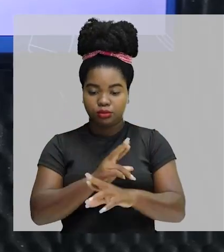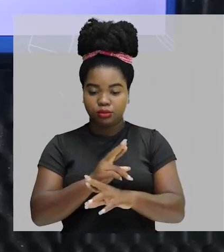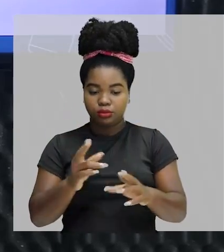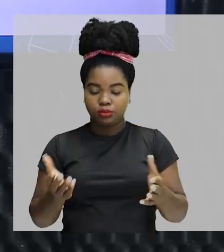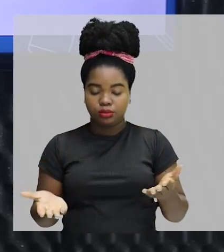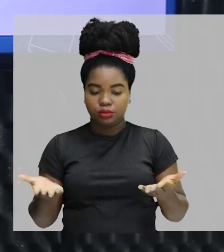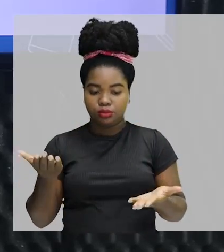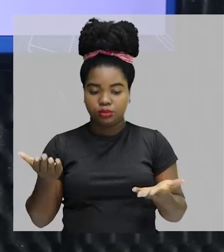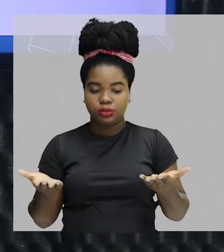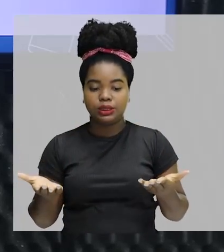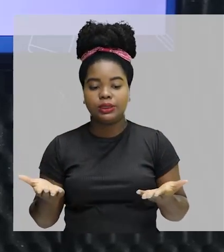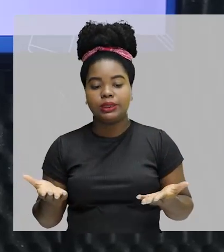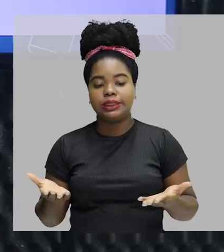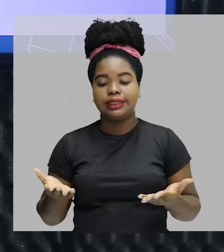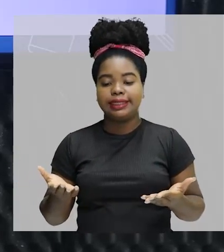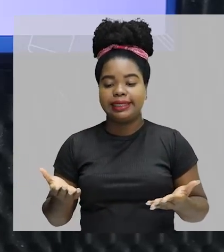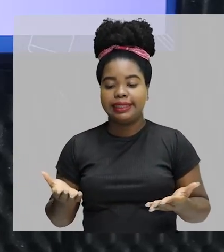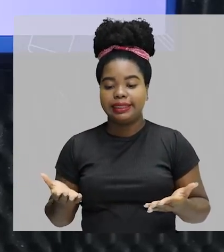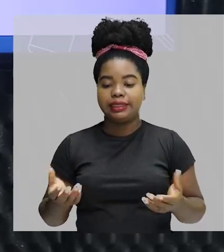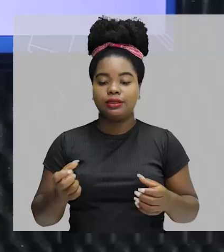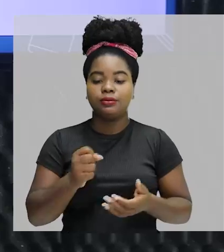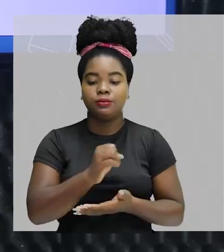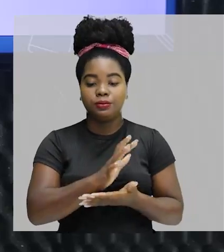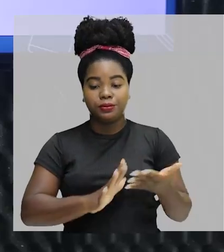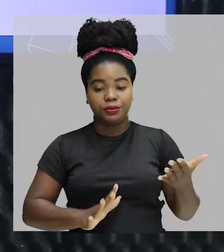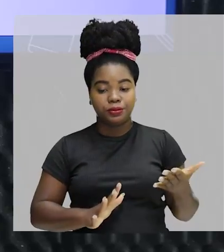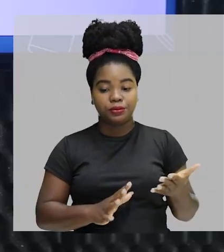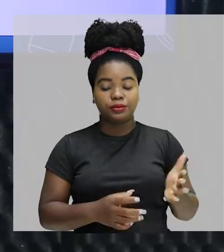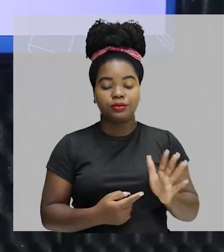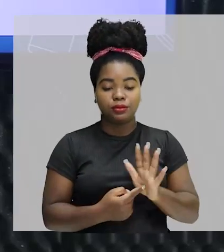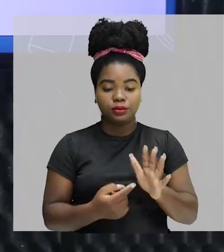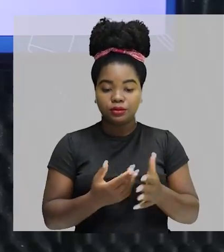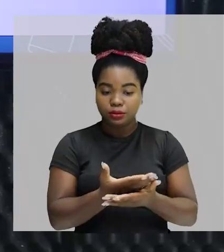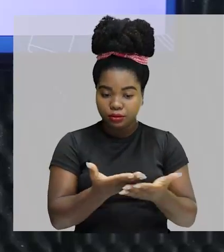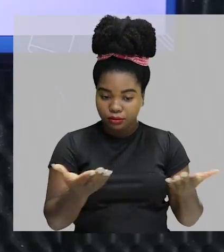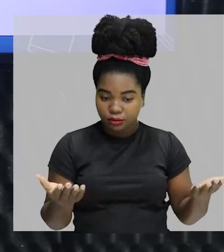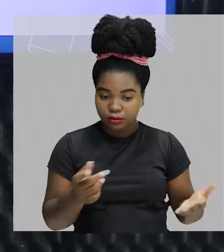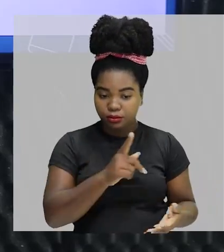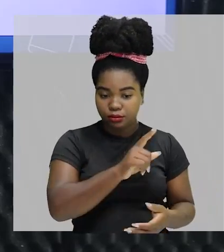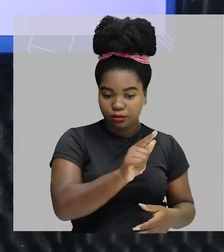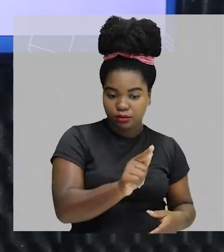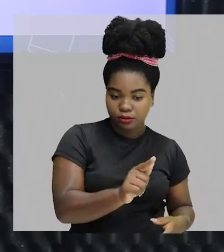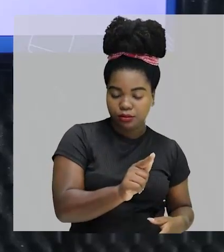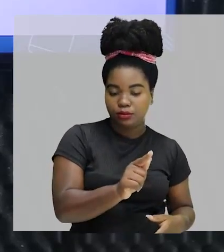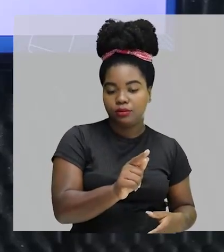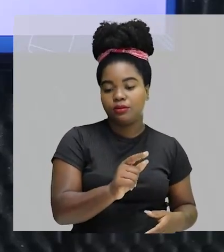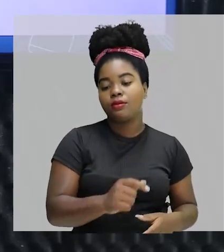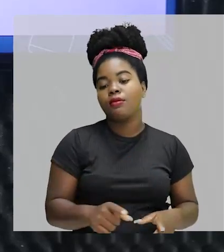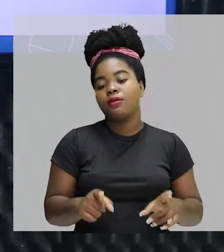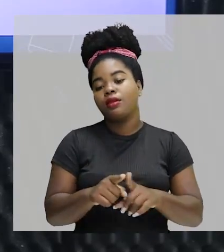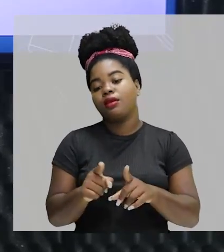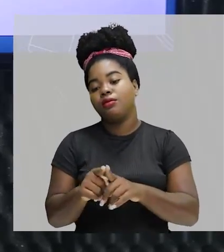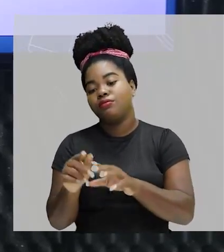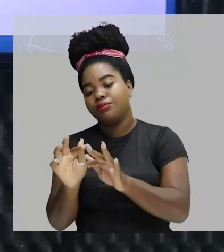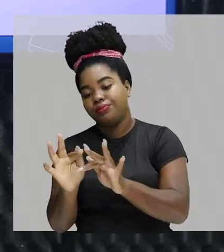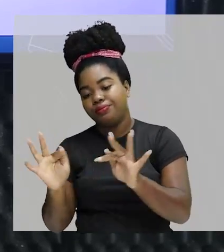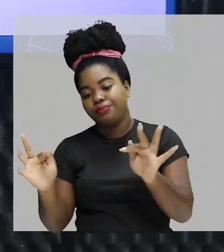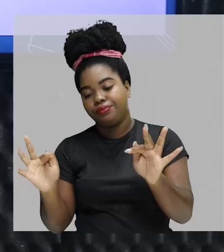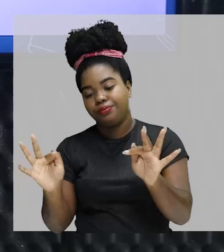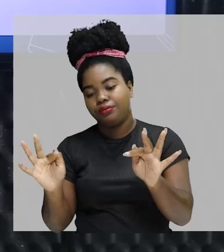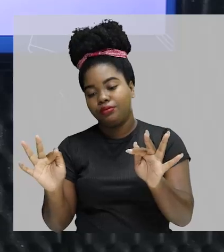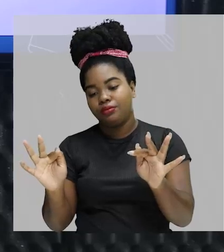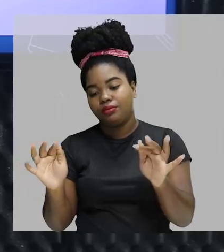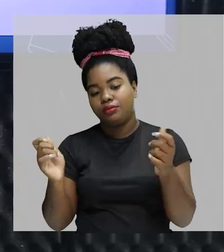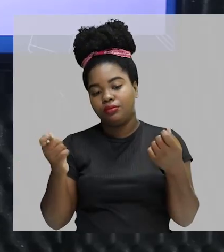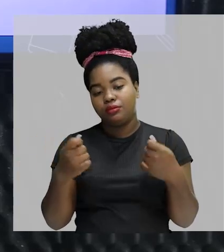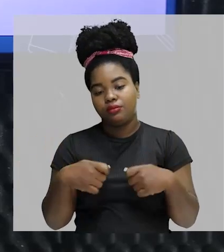isso? Gente, os exercícios que aparecerem para você, tanto de PG, tá, quanto de exponencial,